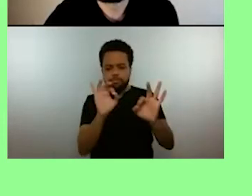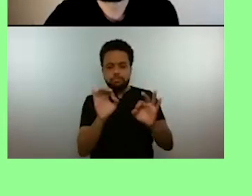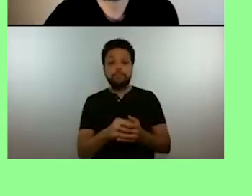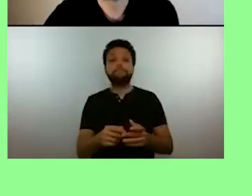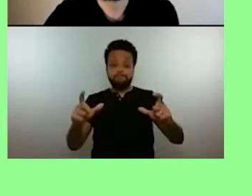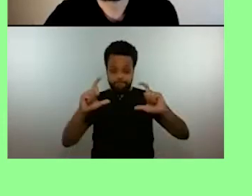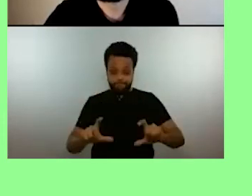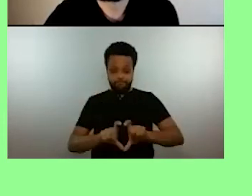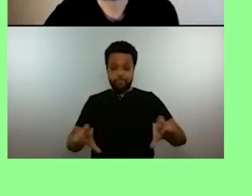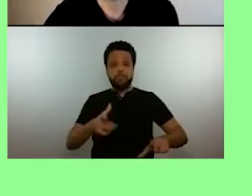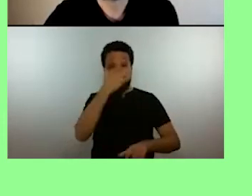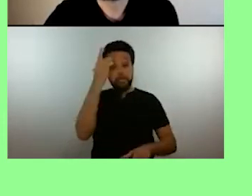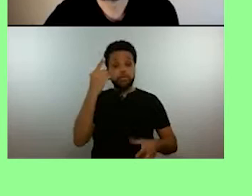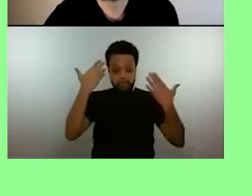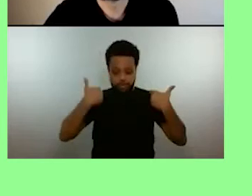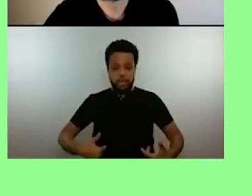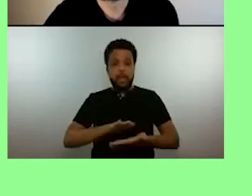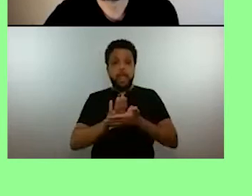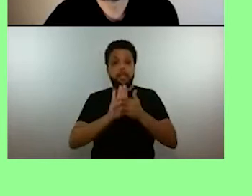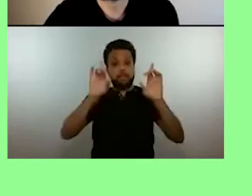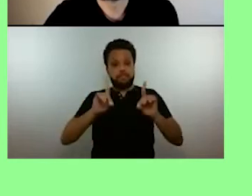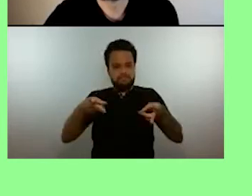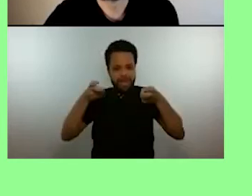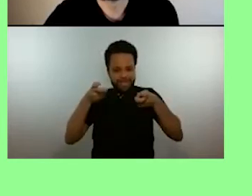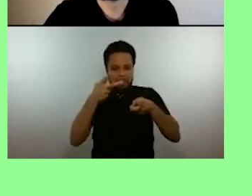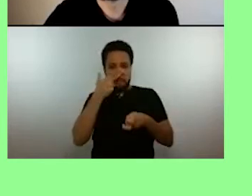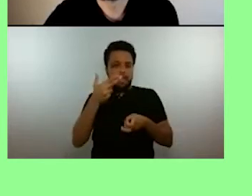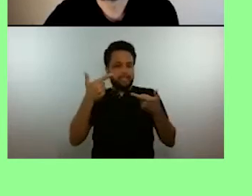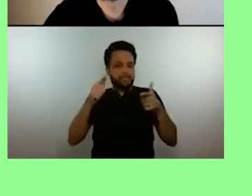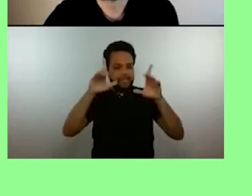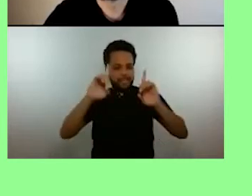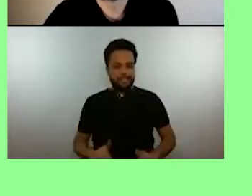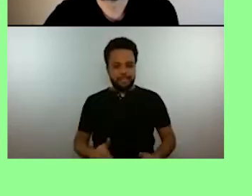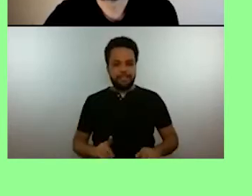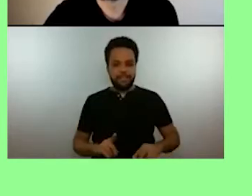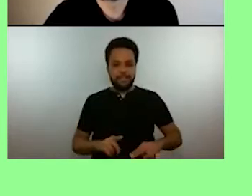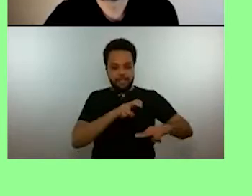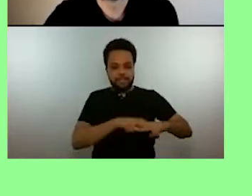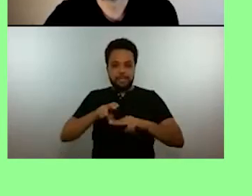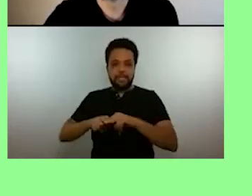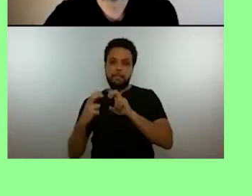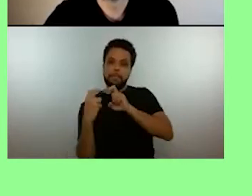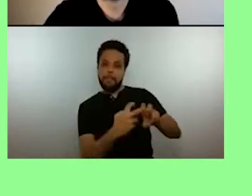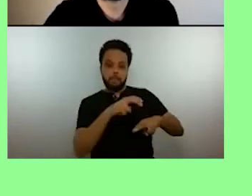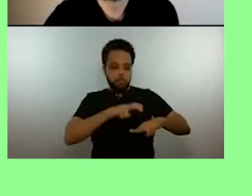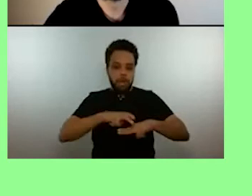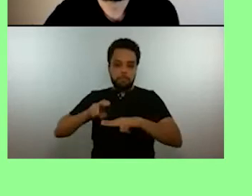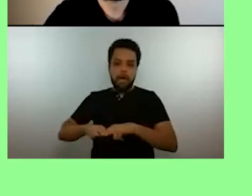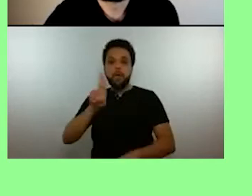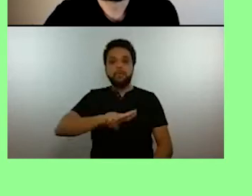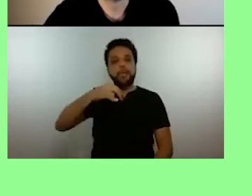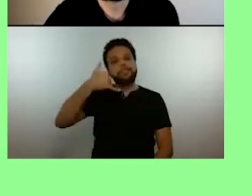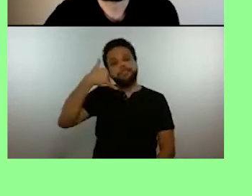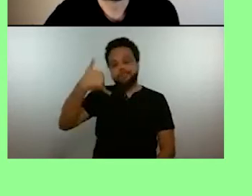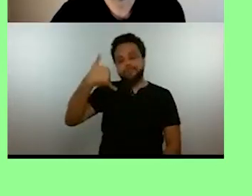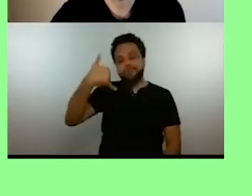Aparentemente, falando assim, na imagem, que estão sentadas num banco de metrô usando a interface mobile.